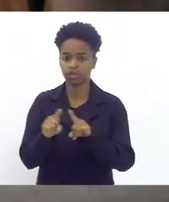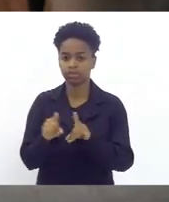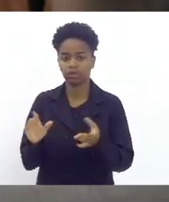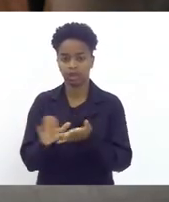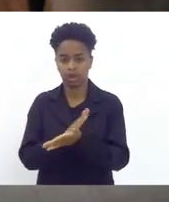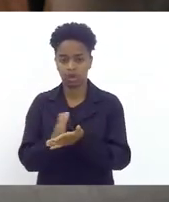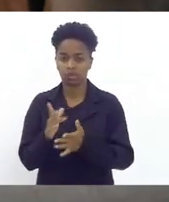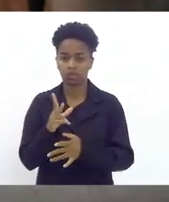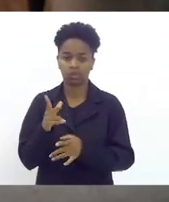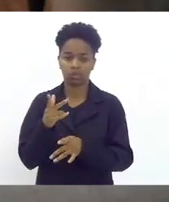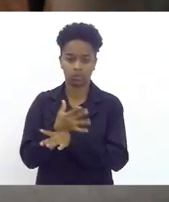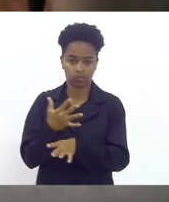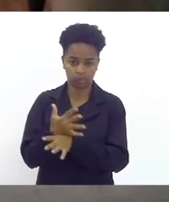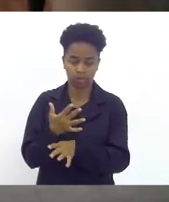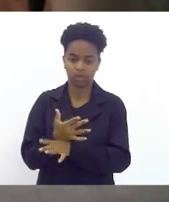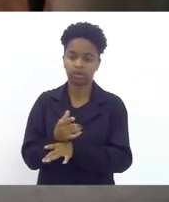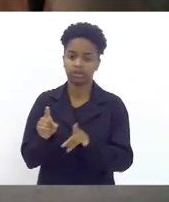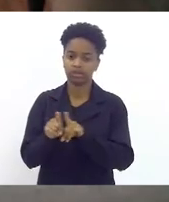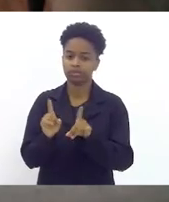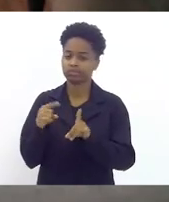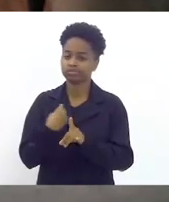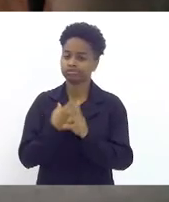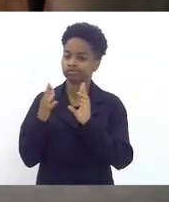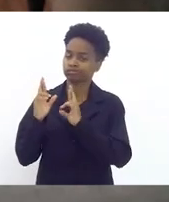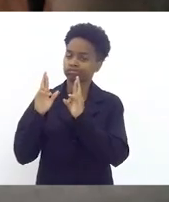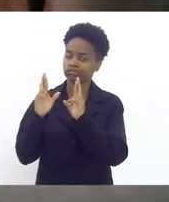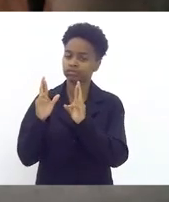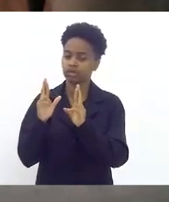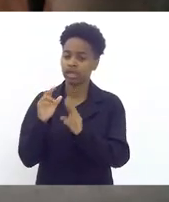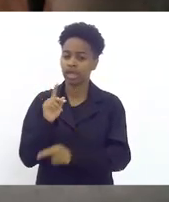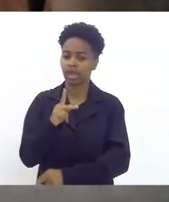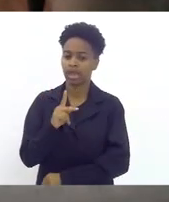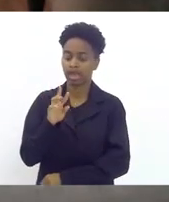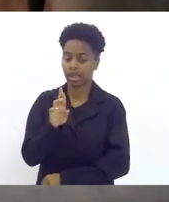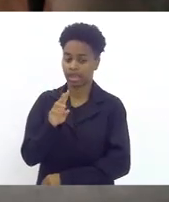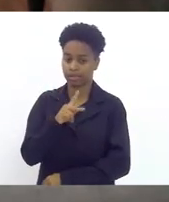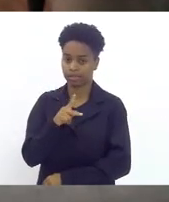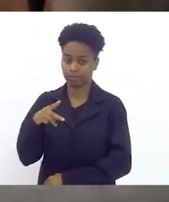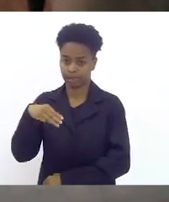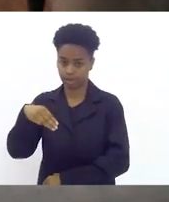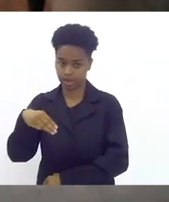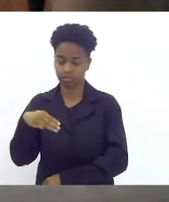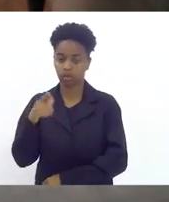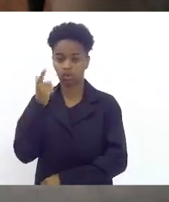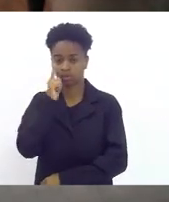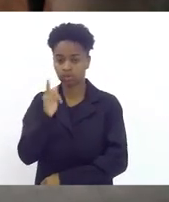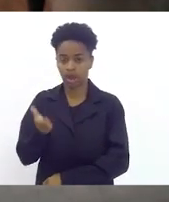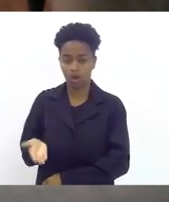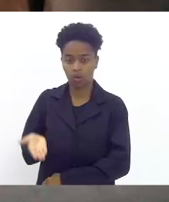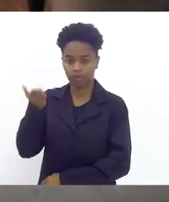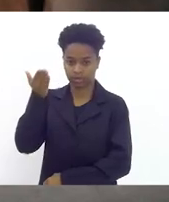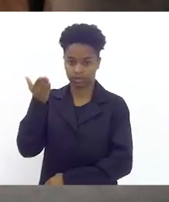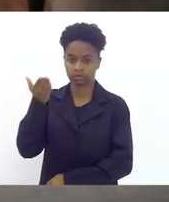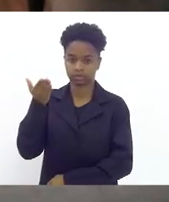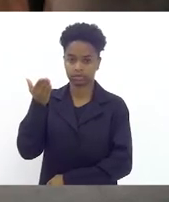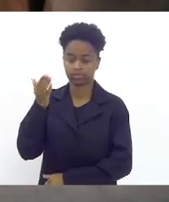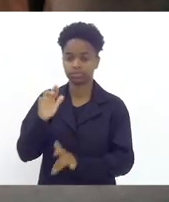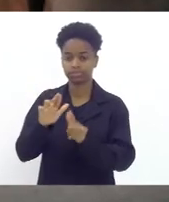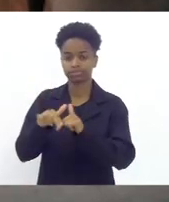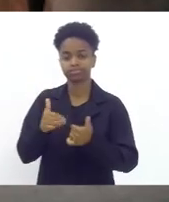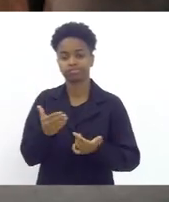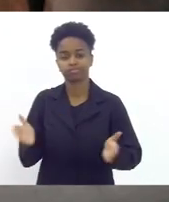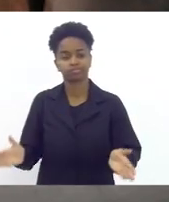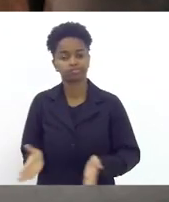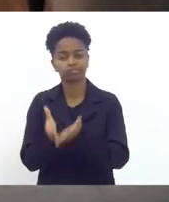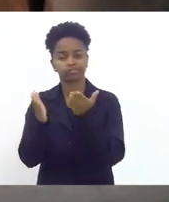municipais e a gente espera que esse número de rppn's municipais é aumente com o incentivo que a gente